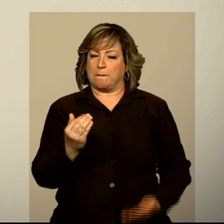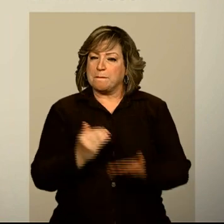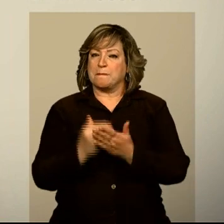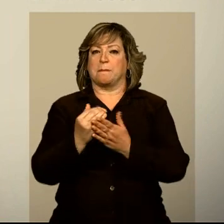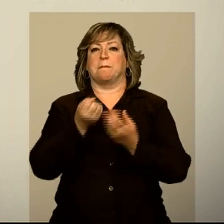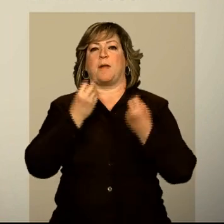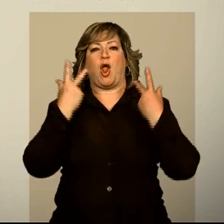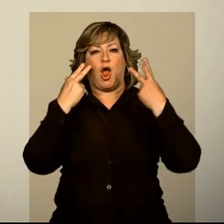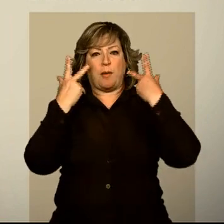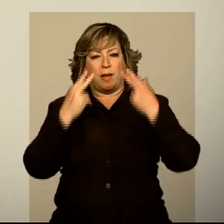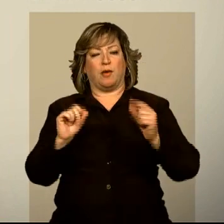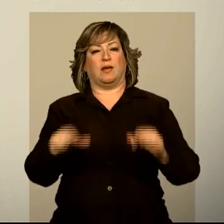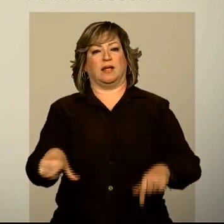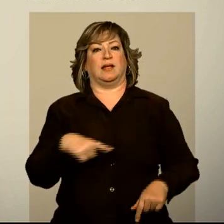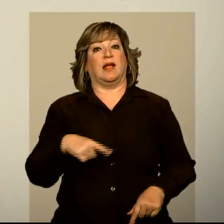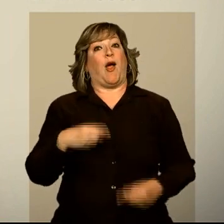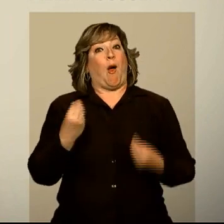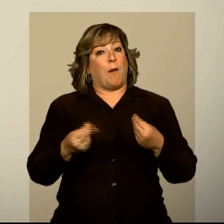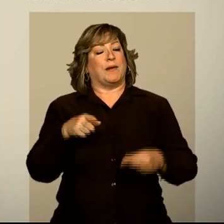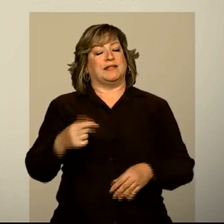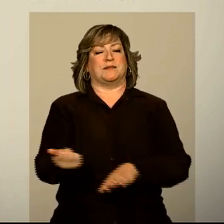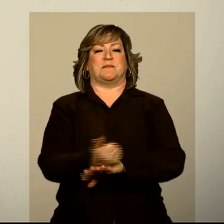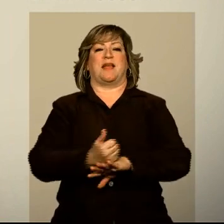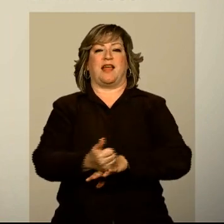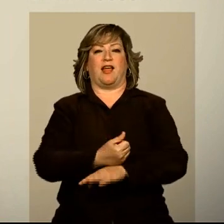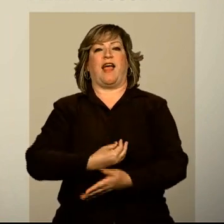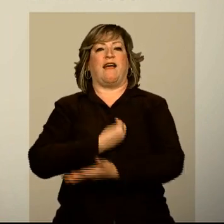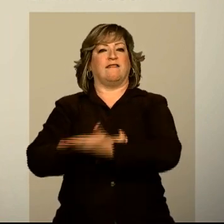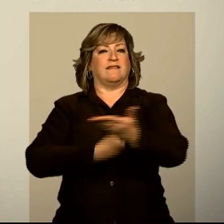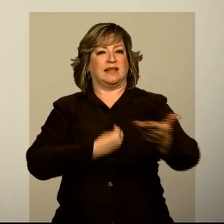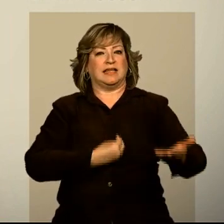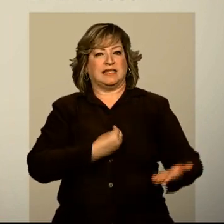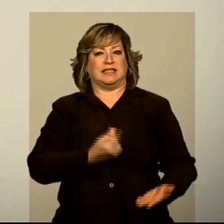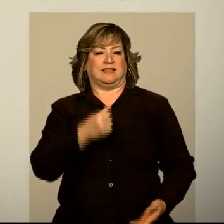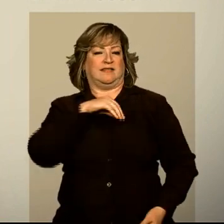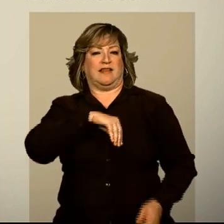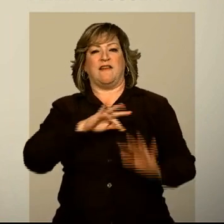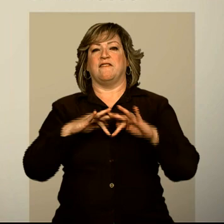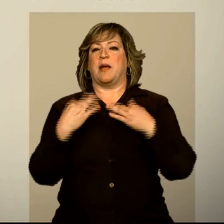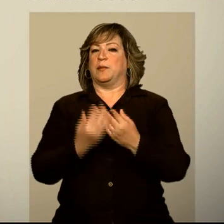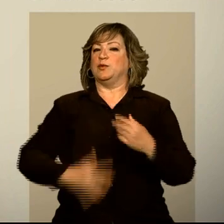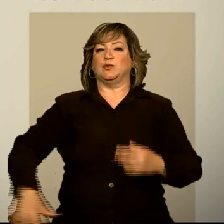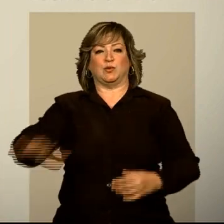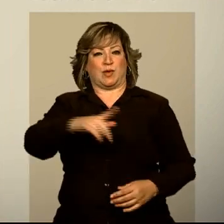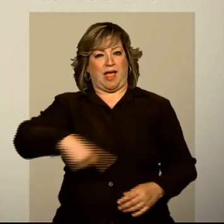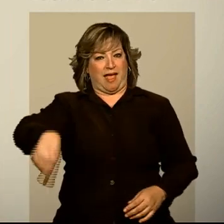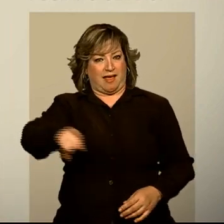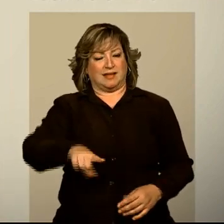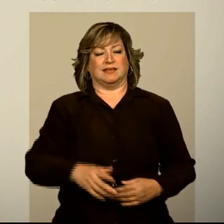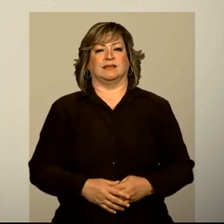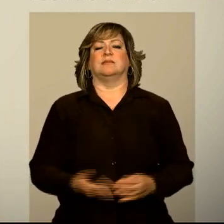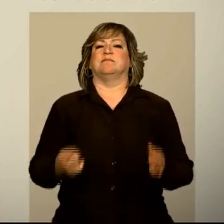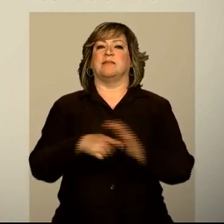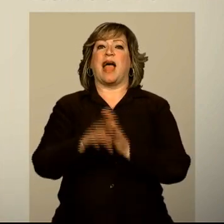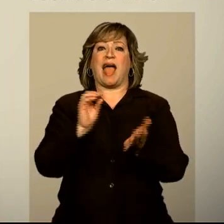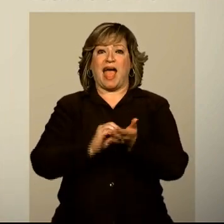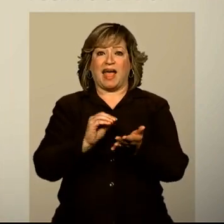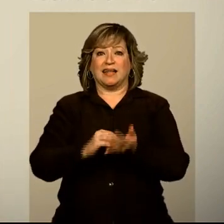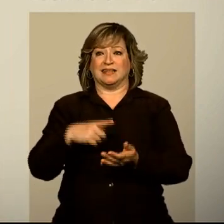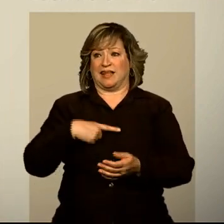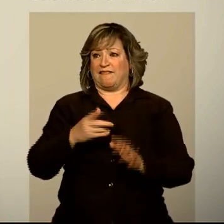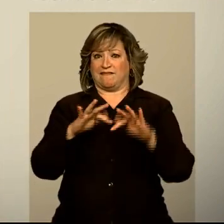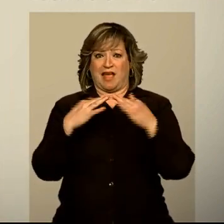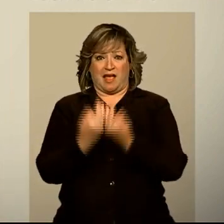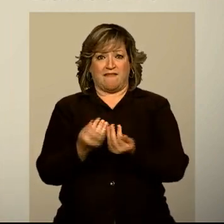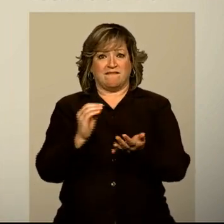imagina só Luciano como isso melhor a vida EA renda para todos eles e ainda tem famílias que precisam